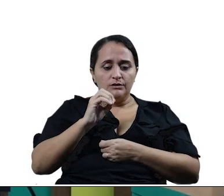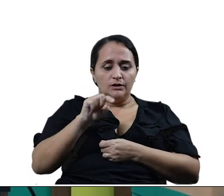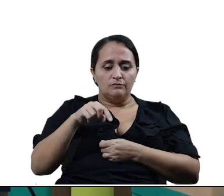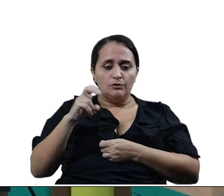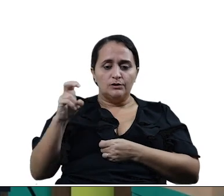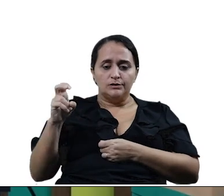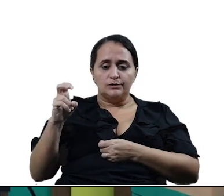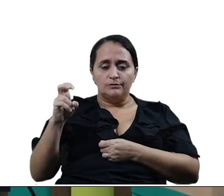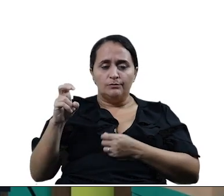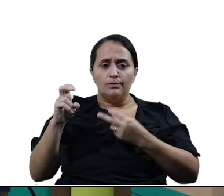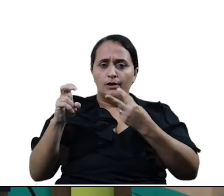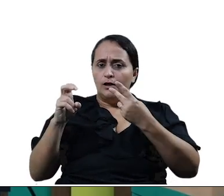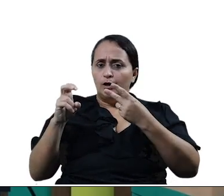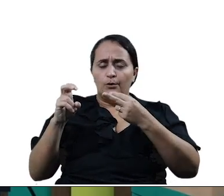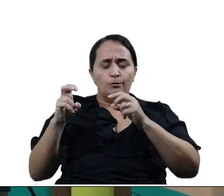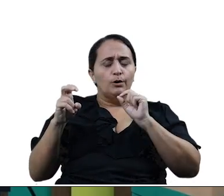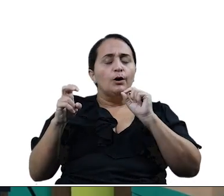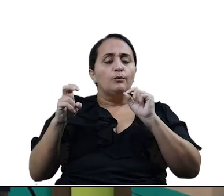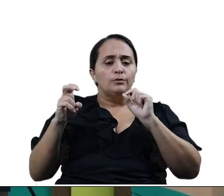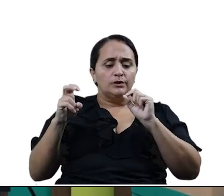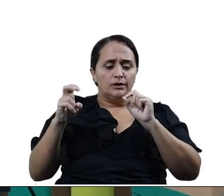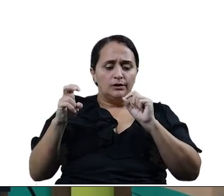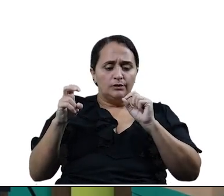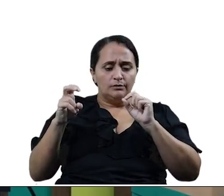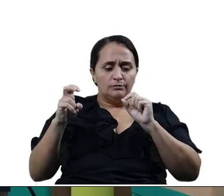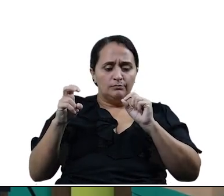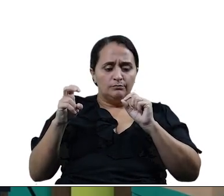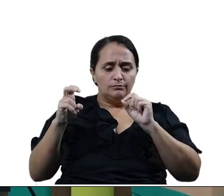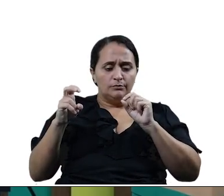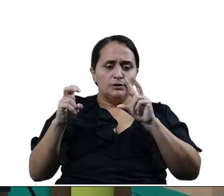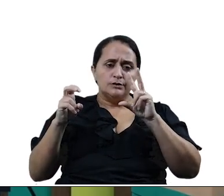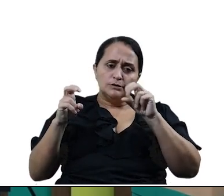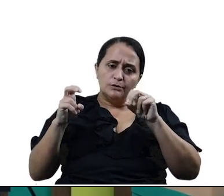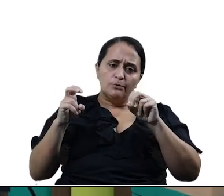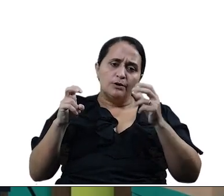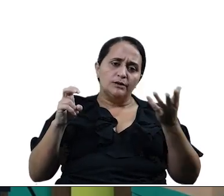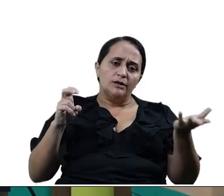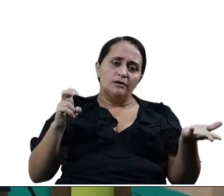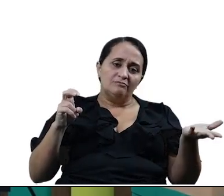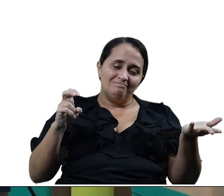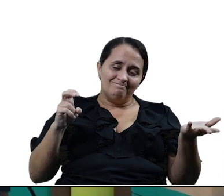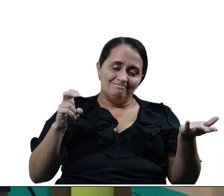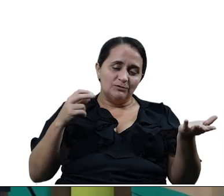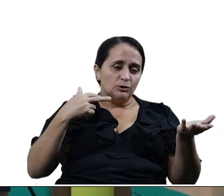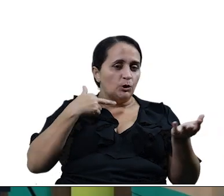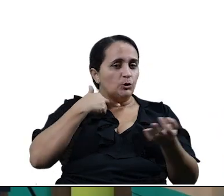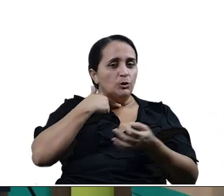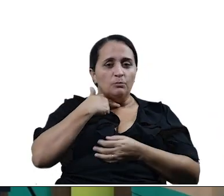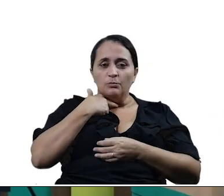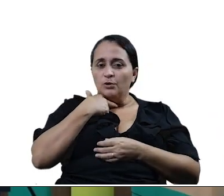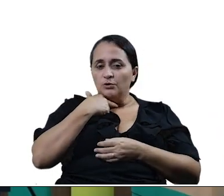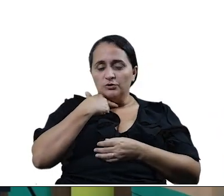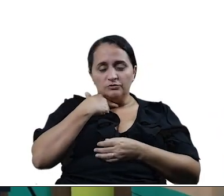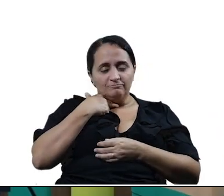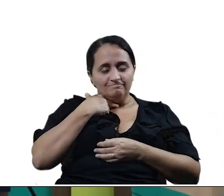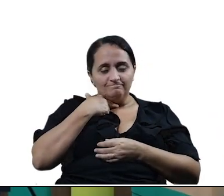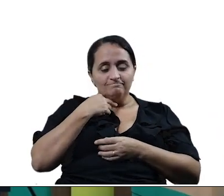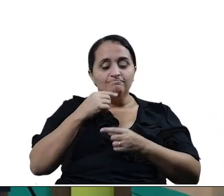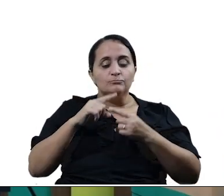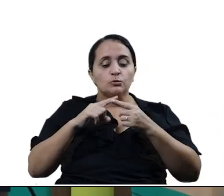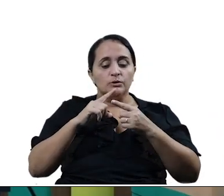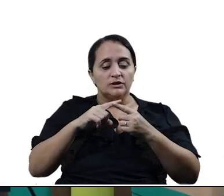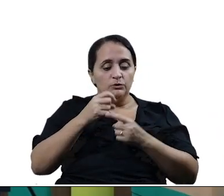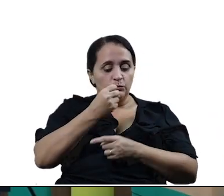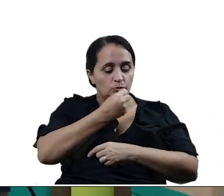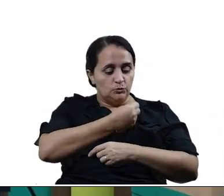estar escrevendo 50 centavos. Então, nos números decimais, a